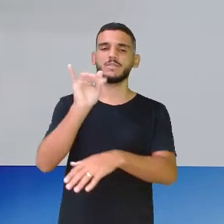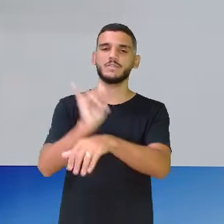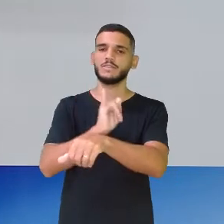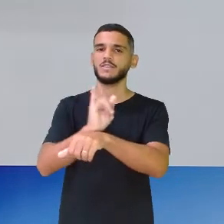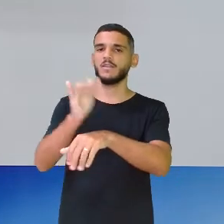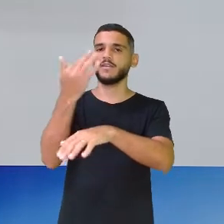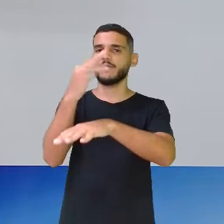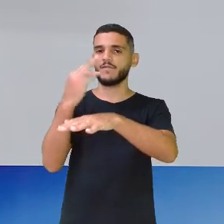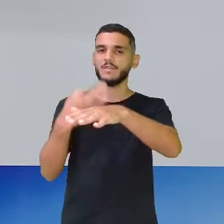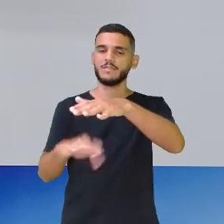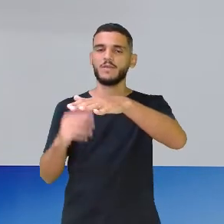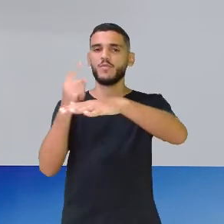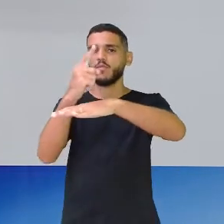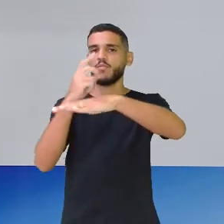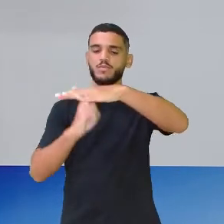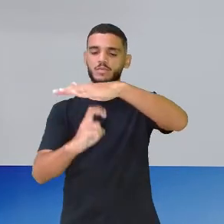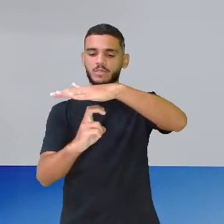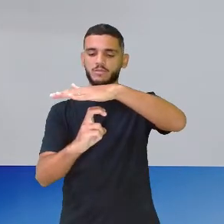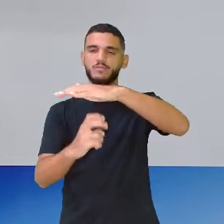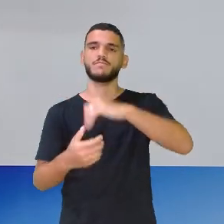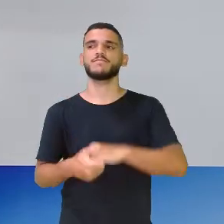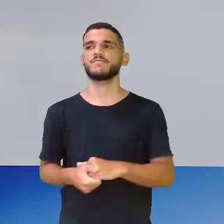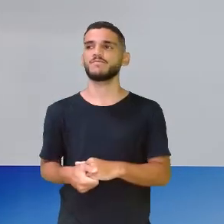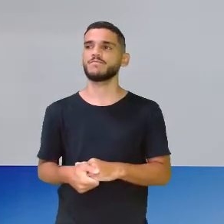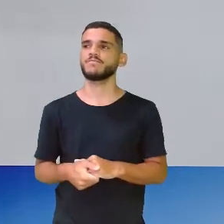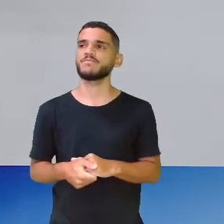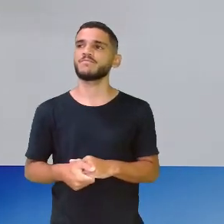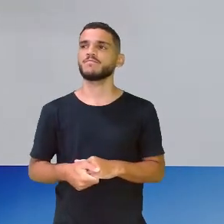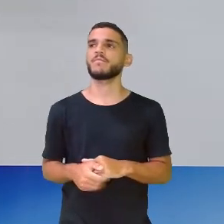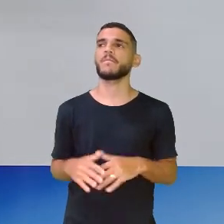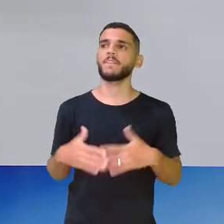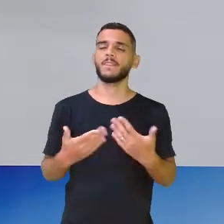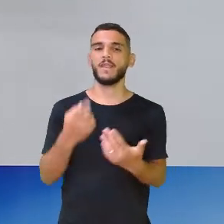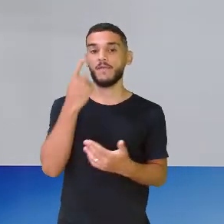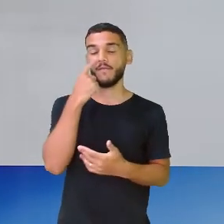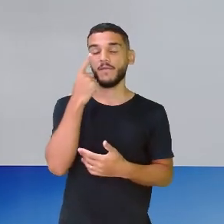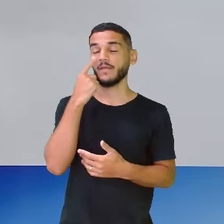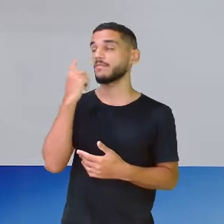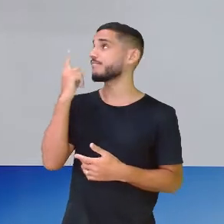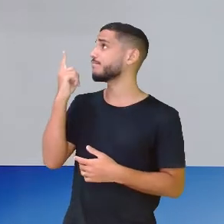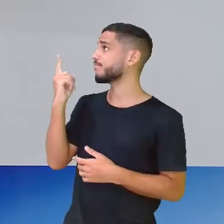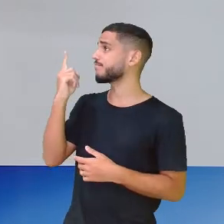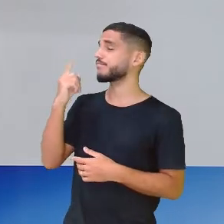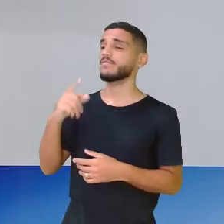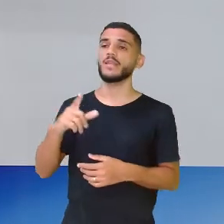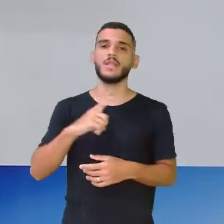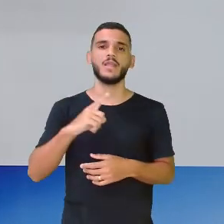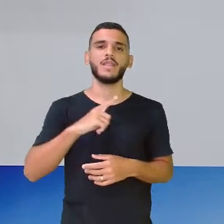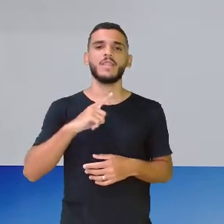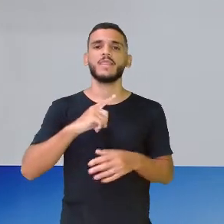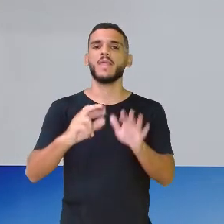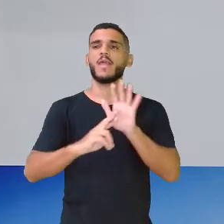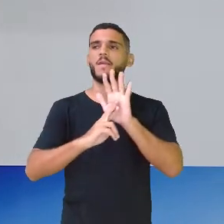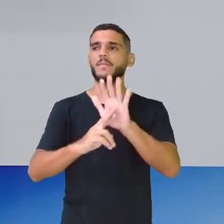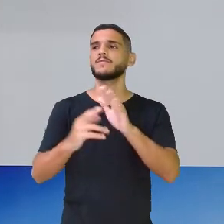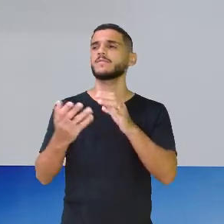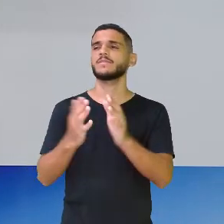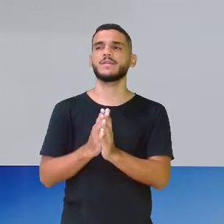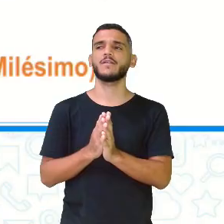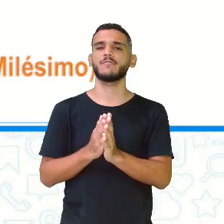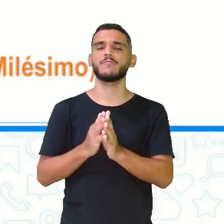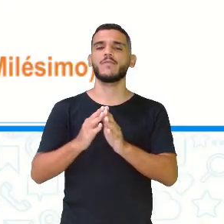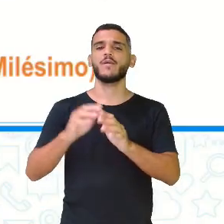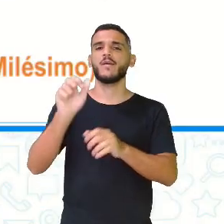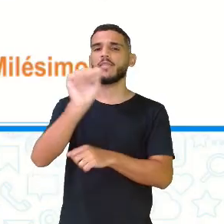certo? Vamos lá. Aqui eu trouxe uma representação básica na imagem, onde eu tenho os valores